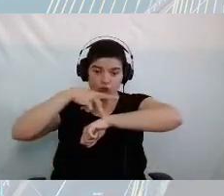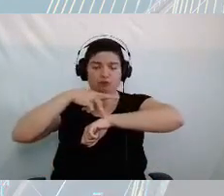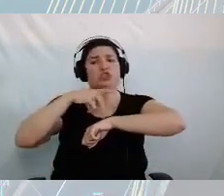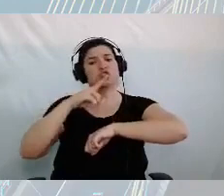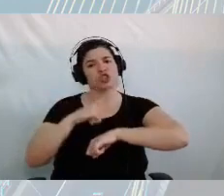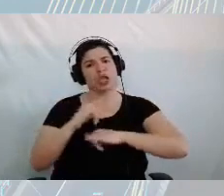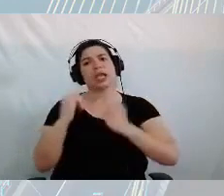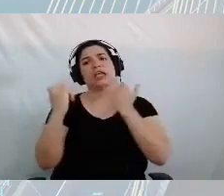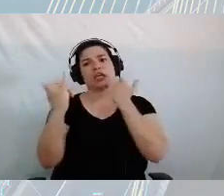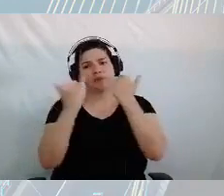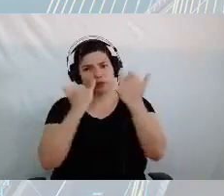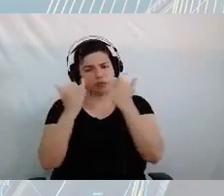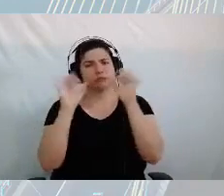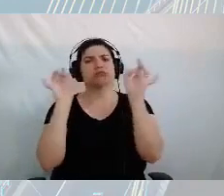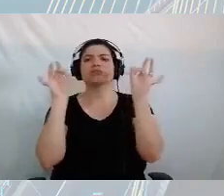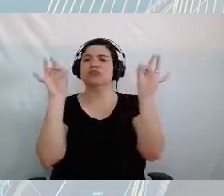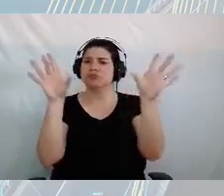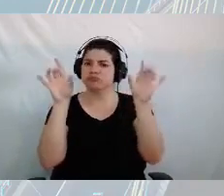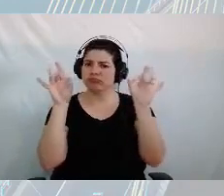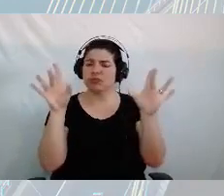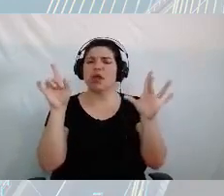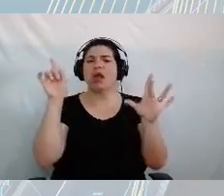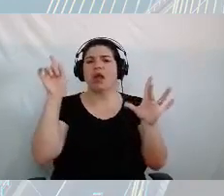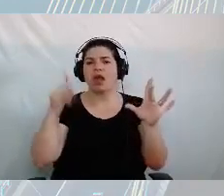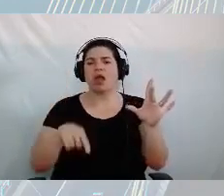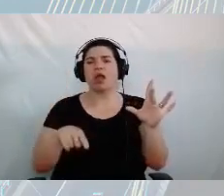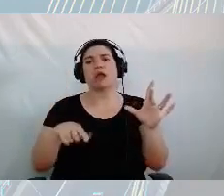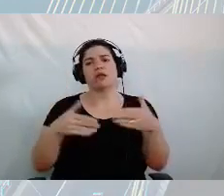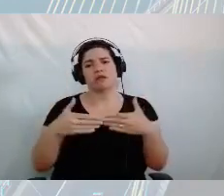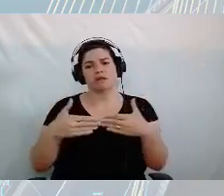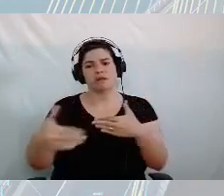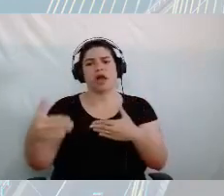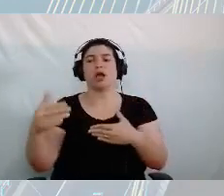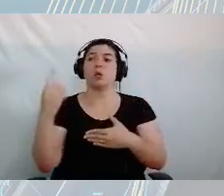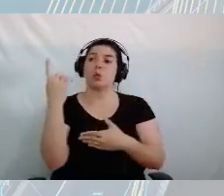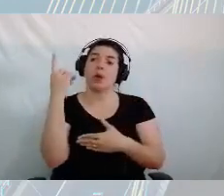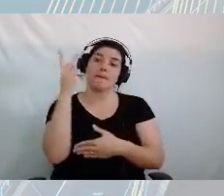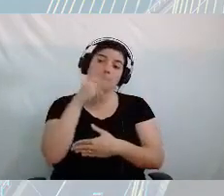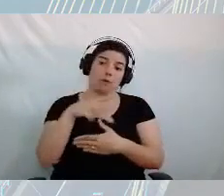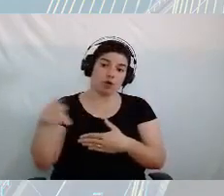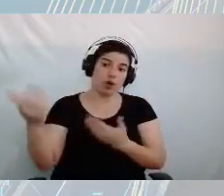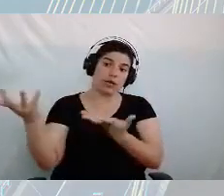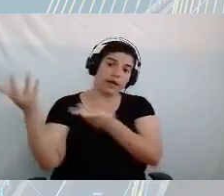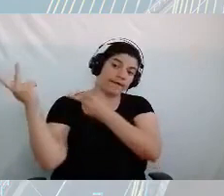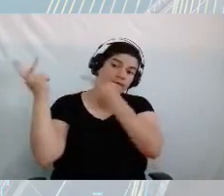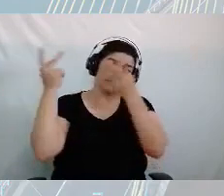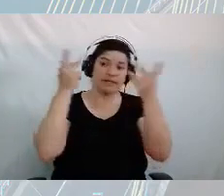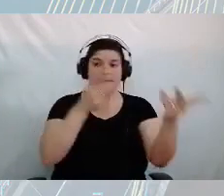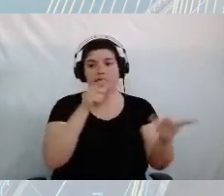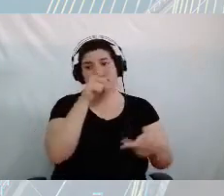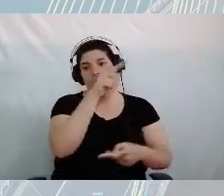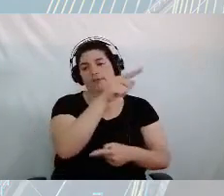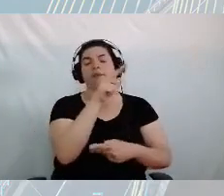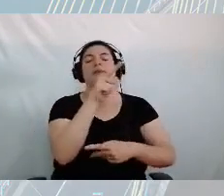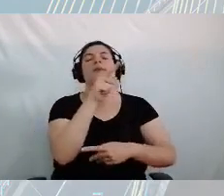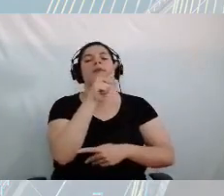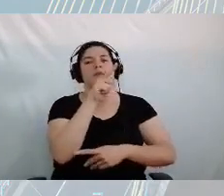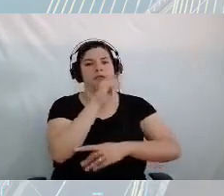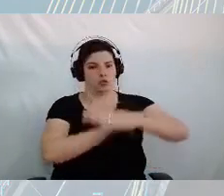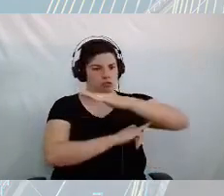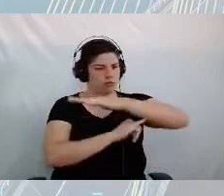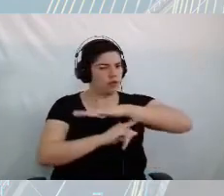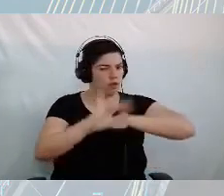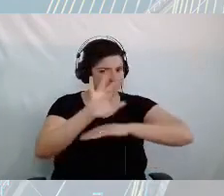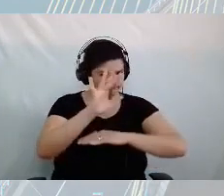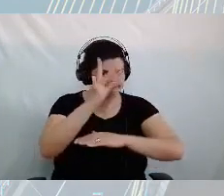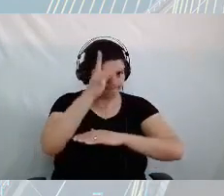informação privilegiada que, dali a alguns dias, uma professora queria visitar a fundação. Guardem essa informação.